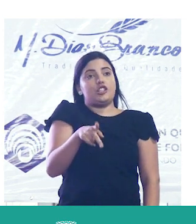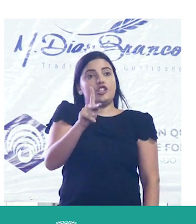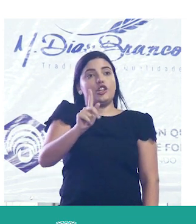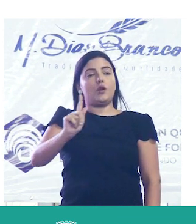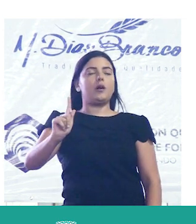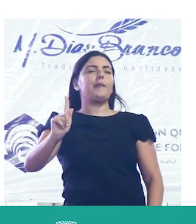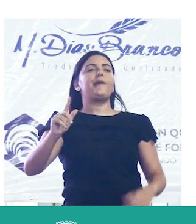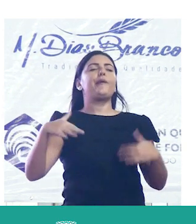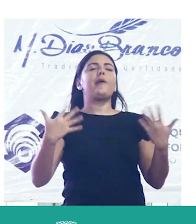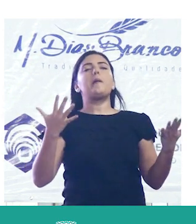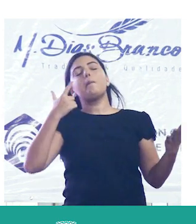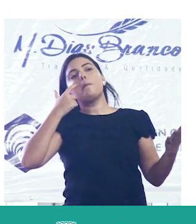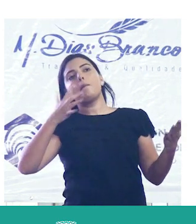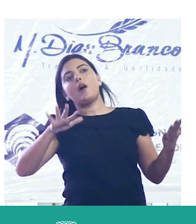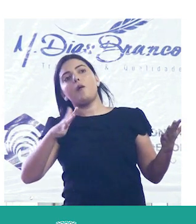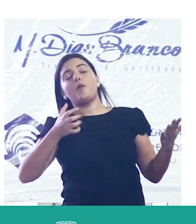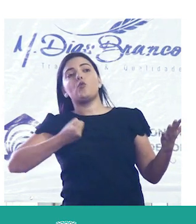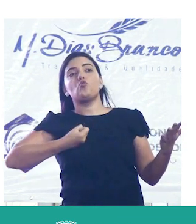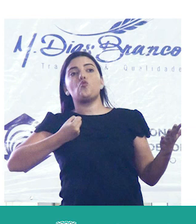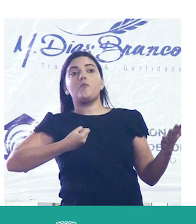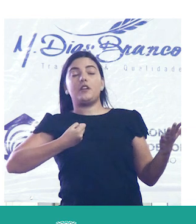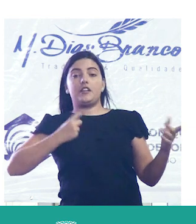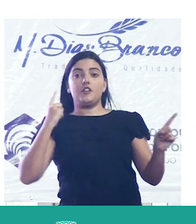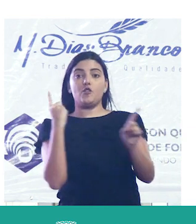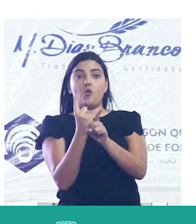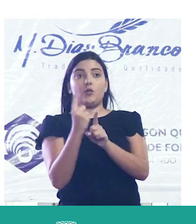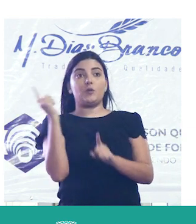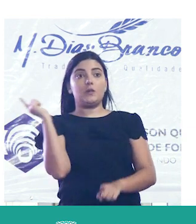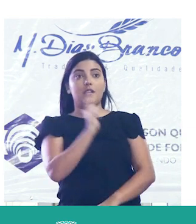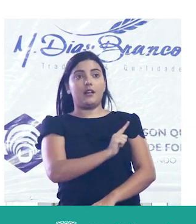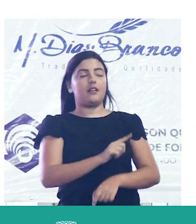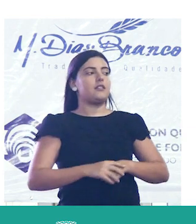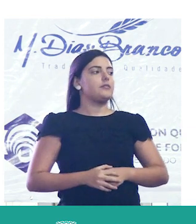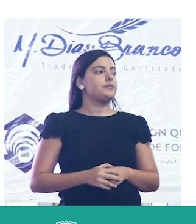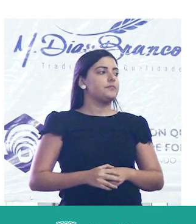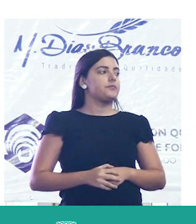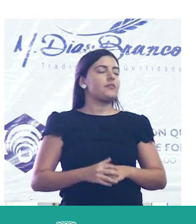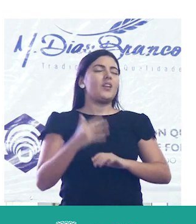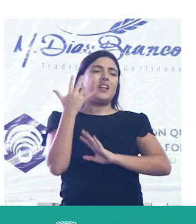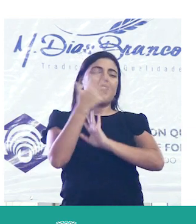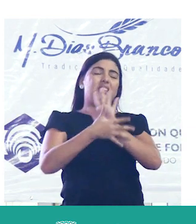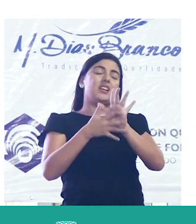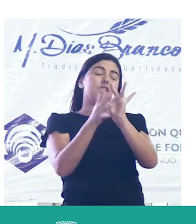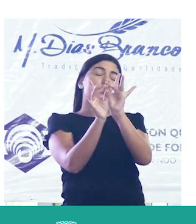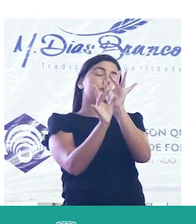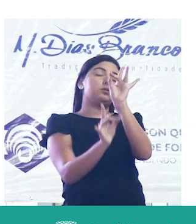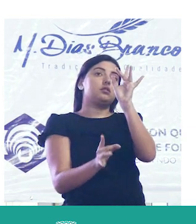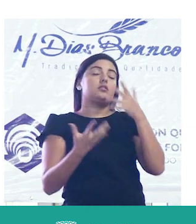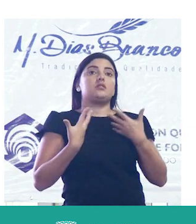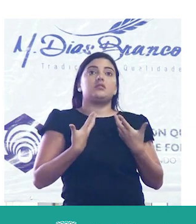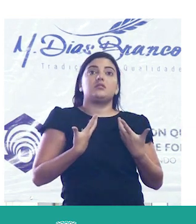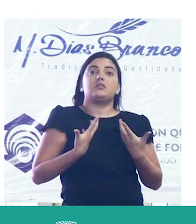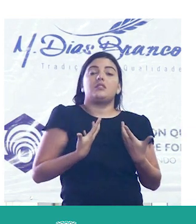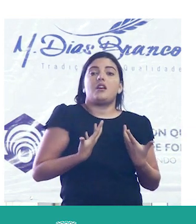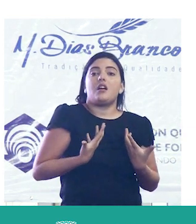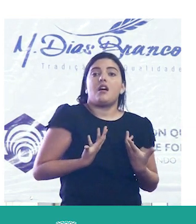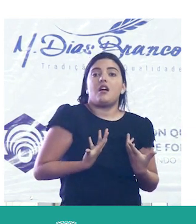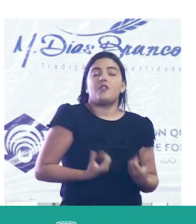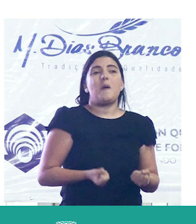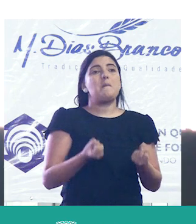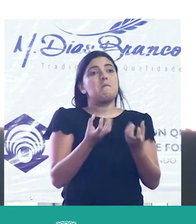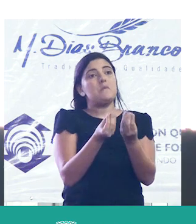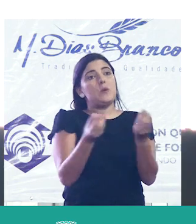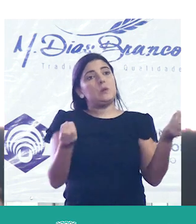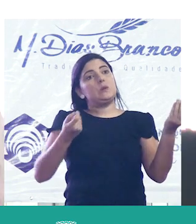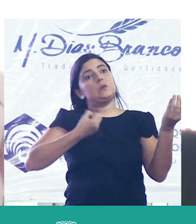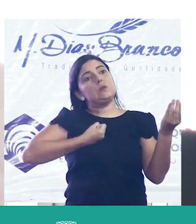quantidade aproximada em quilograma de carbonato de chumbo é obtida? Texto longo, leitura cansativa, muito